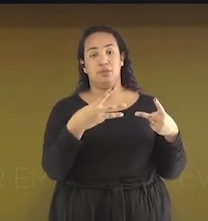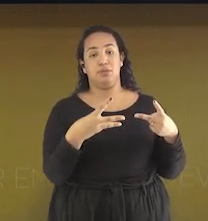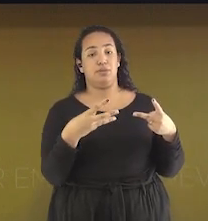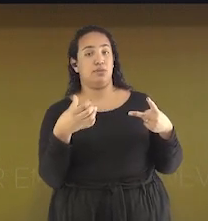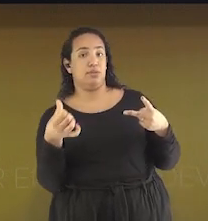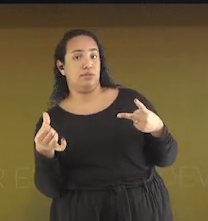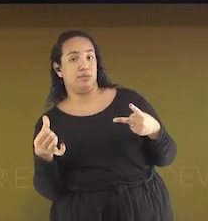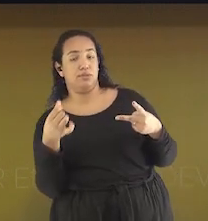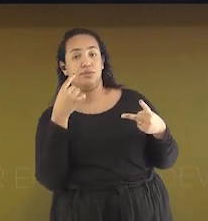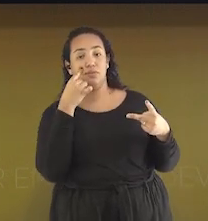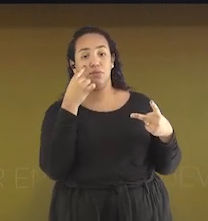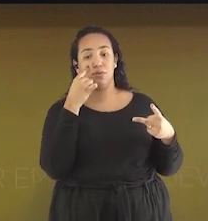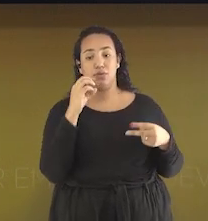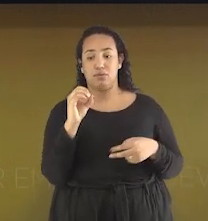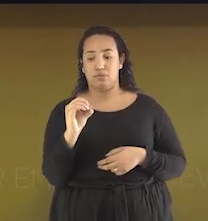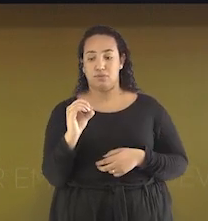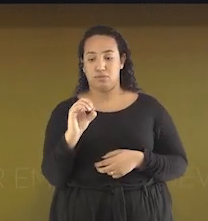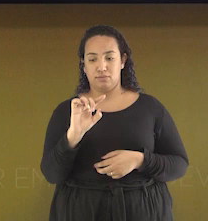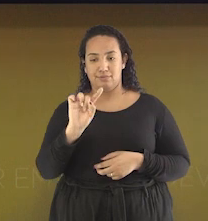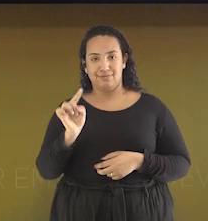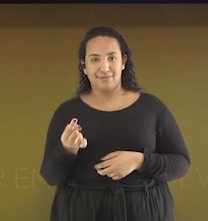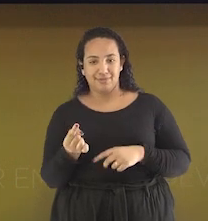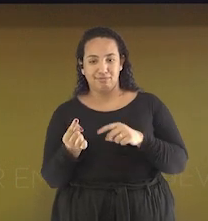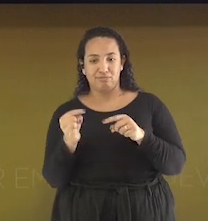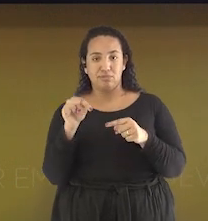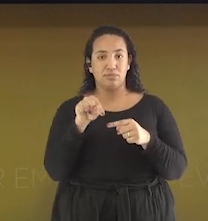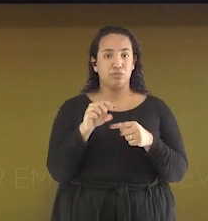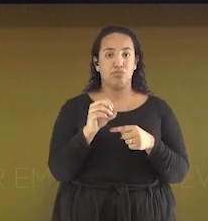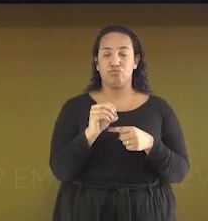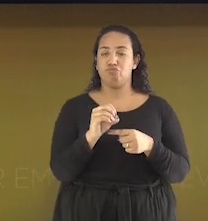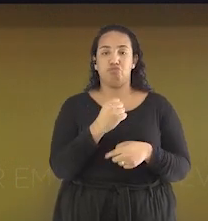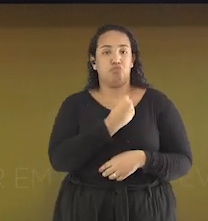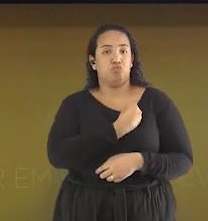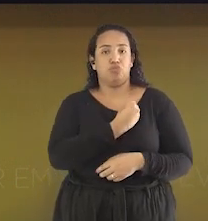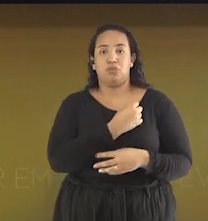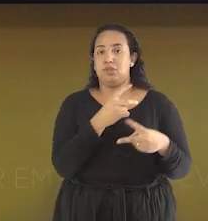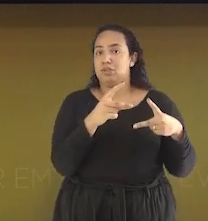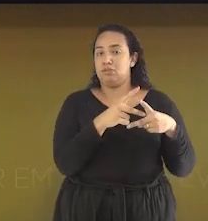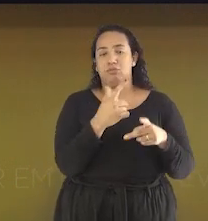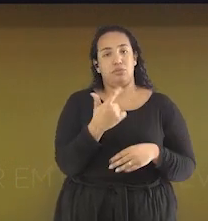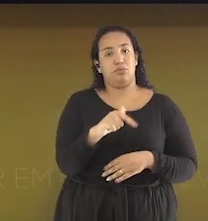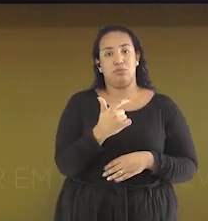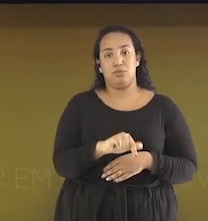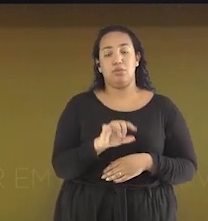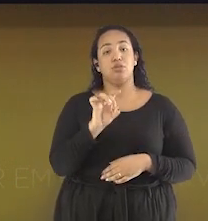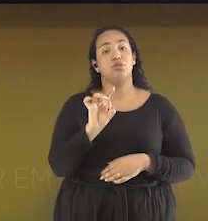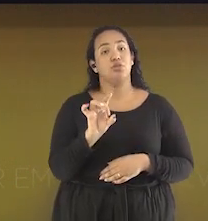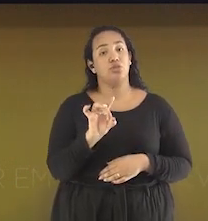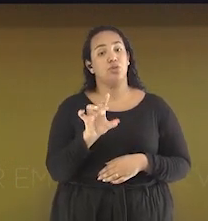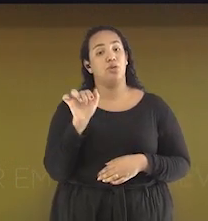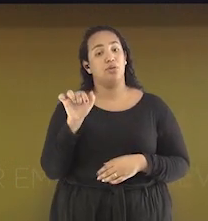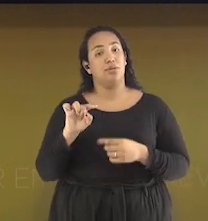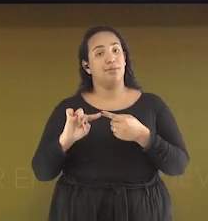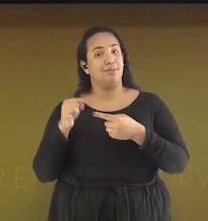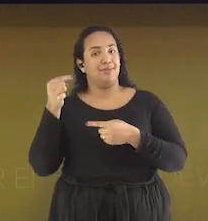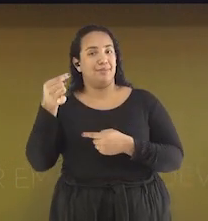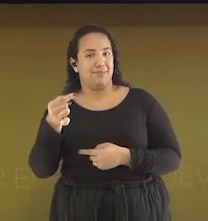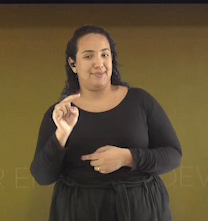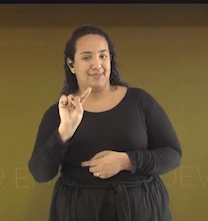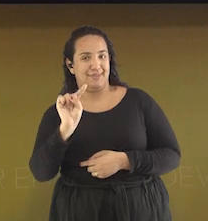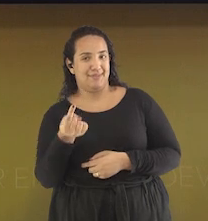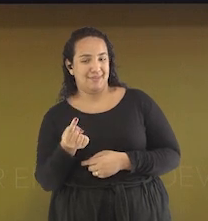0,36. Observe que antes da vírgula tem um zero. Então, eu não tenho nenhum inteiro. Eu vou escrever apenas a